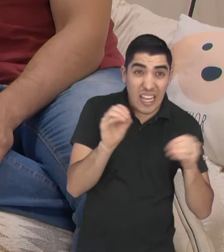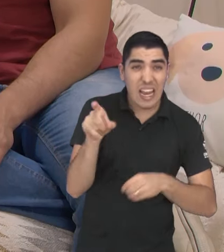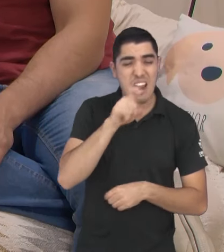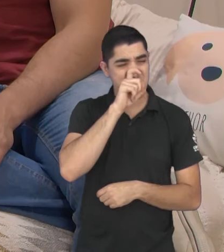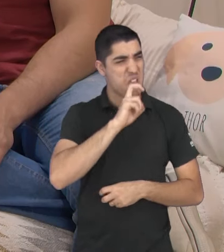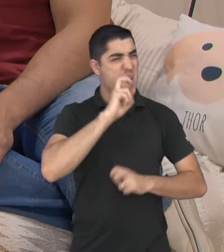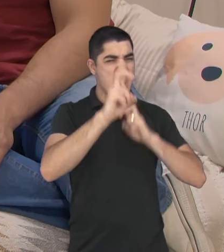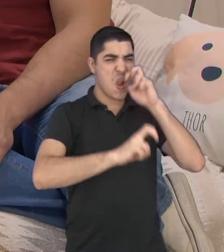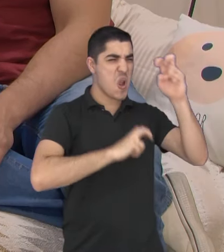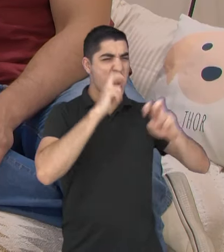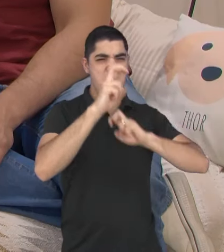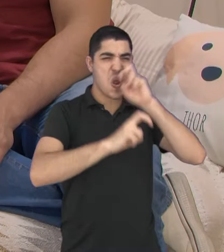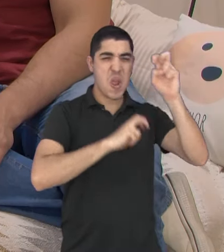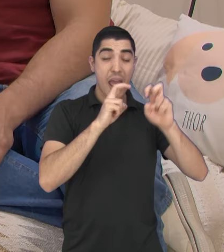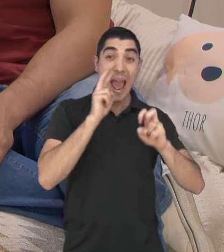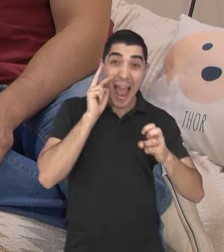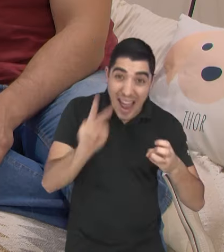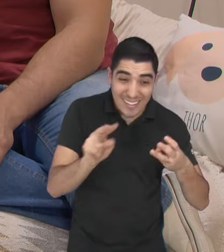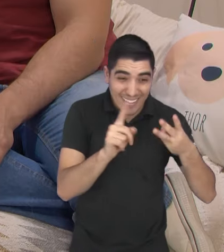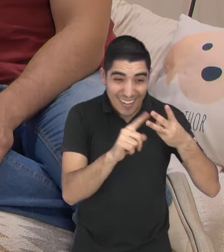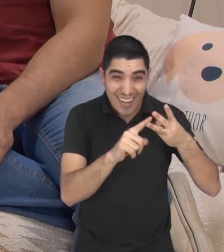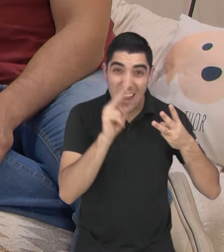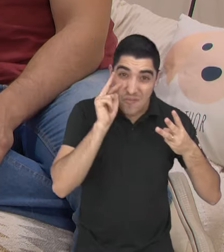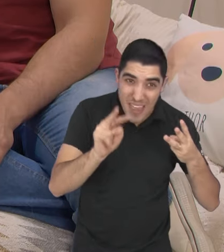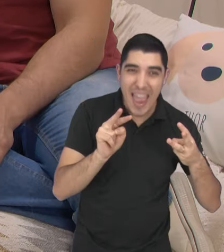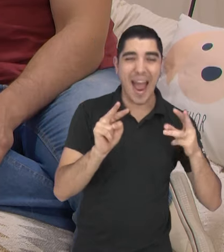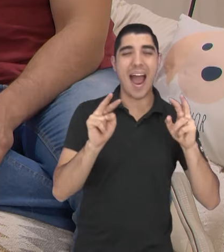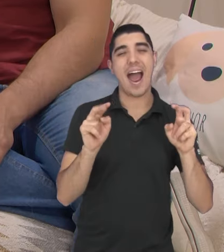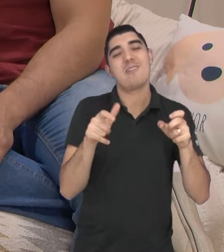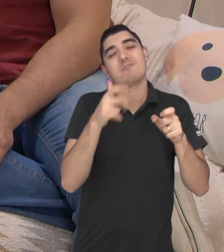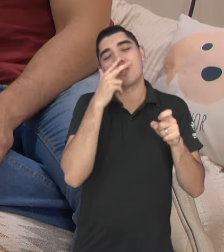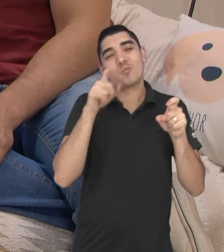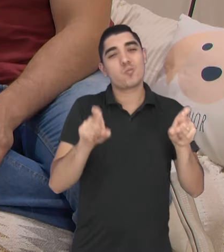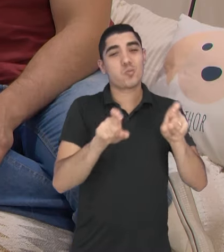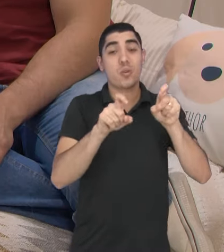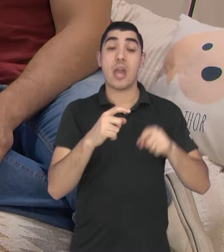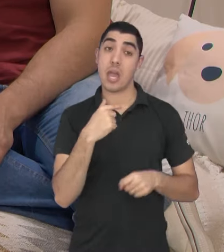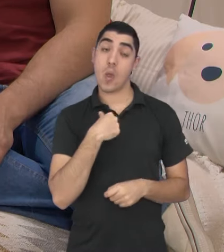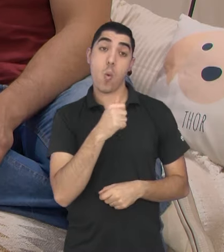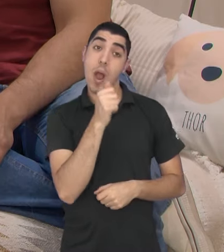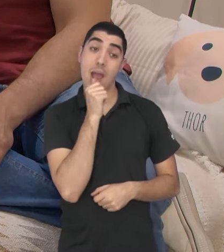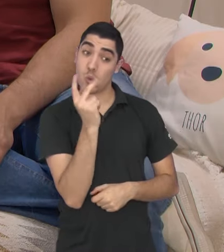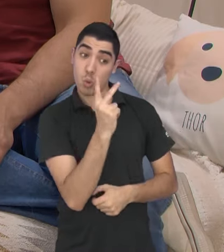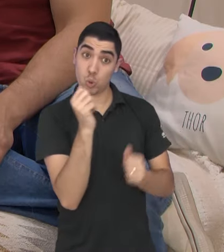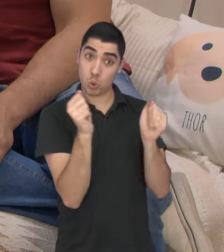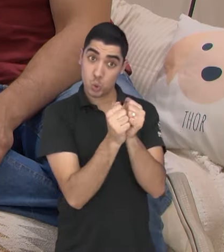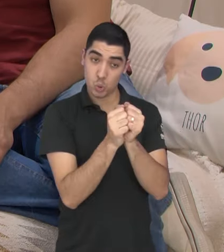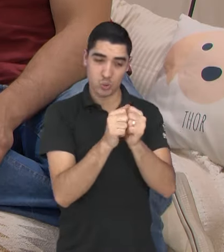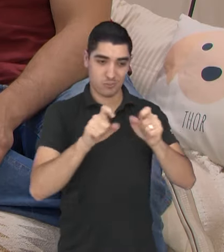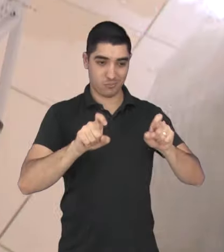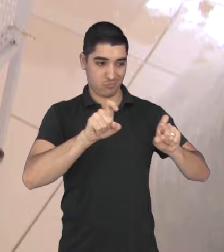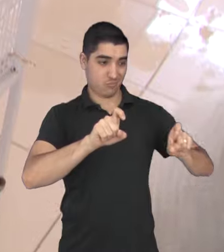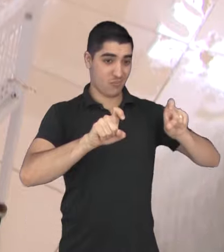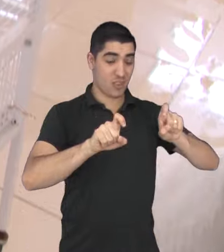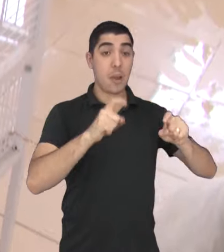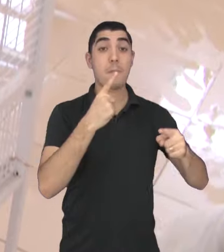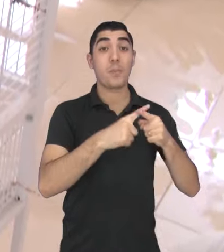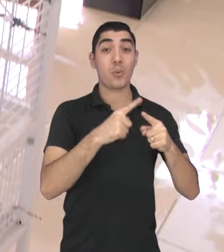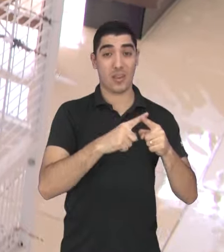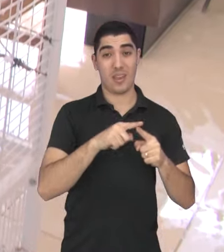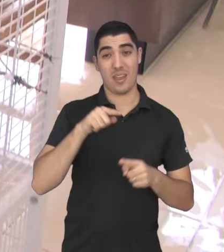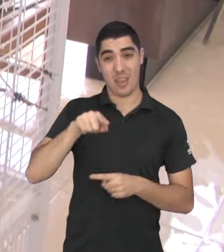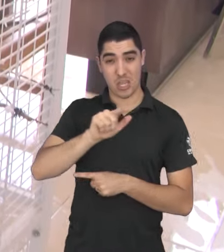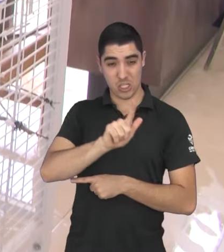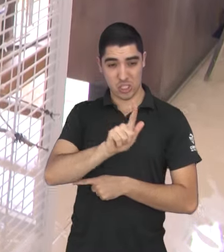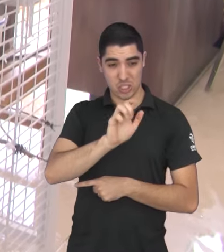gritando. Caramba. Então, é assim, eles se dão muito bem também. Eu só não juntei os dois ainda, porque a gaiola da gemada é muito grande, né? É